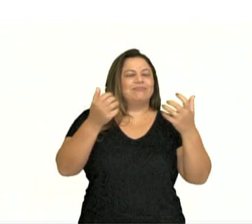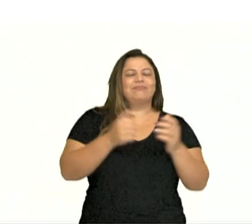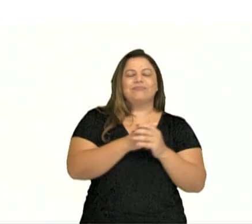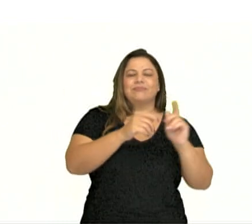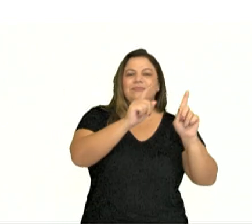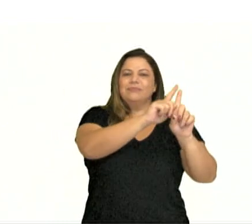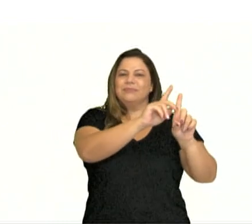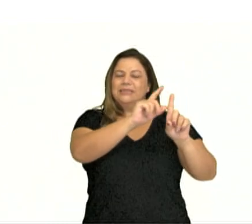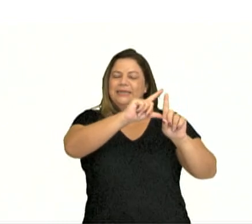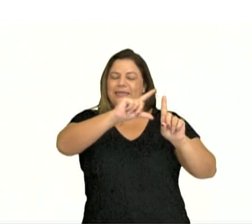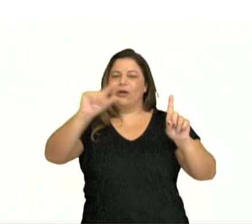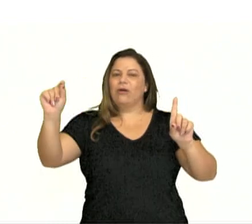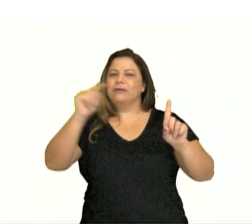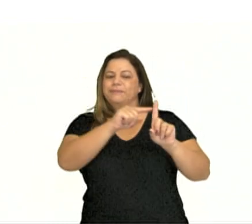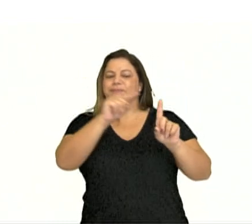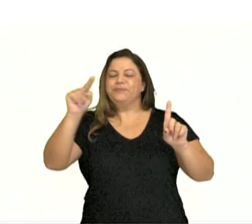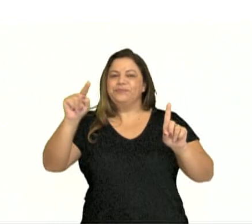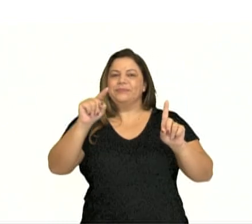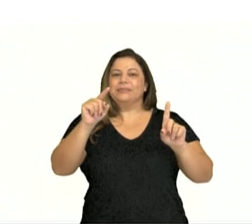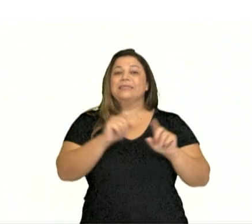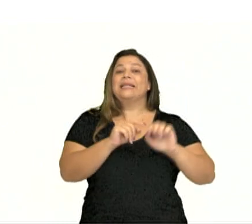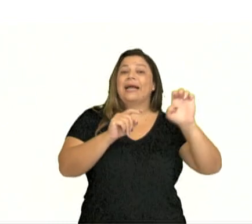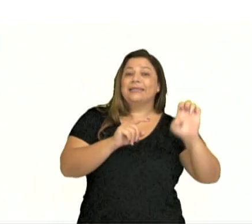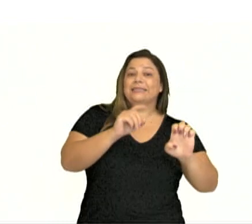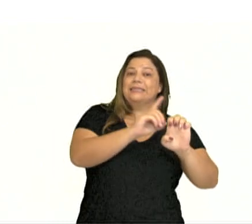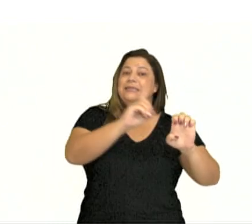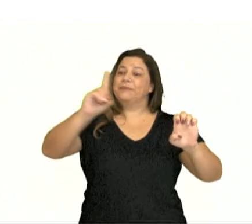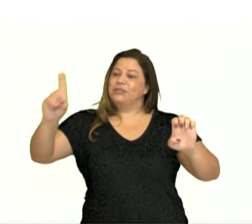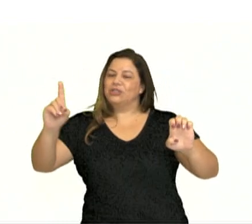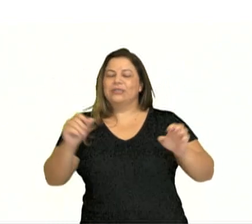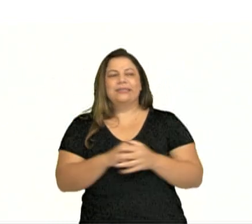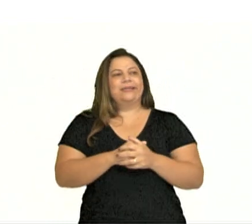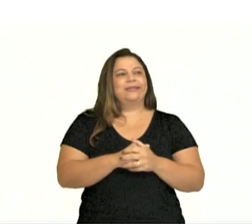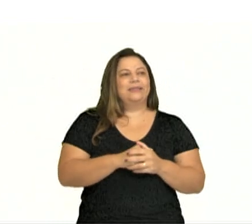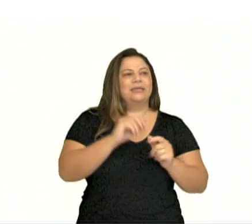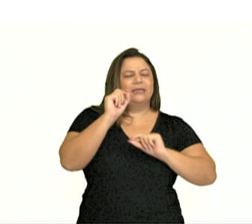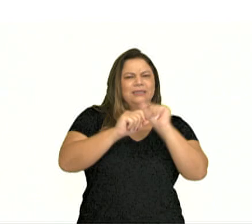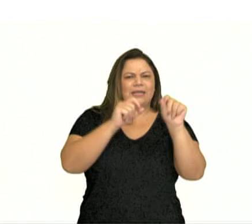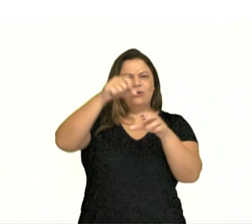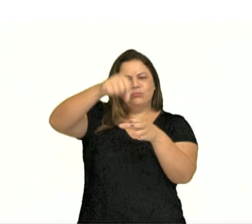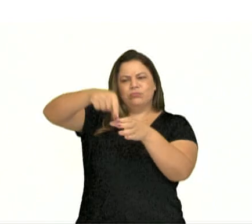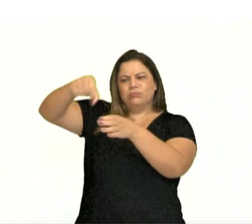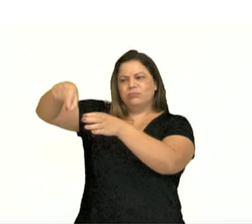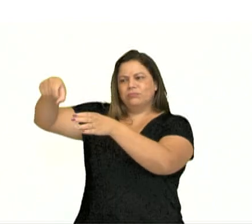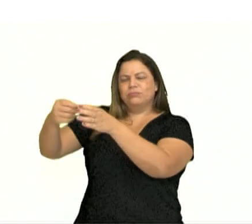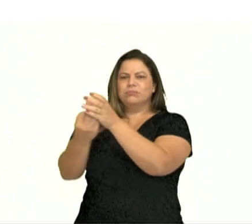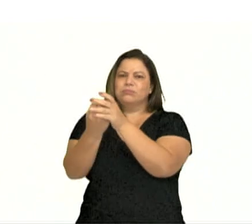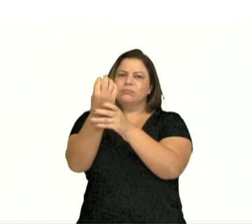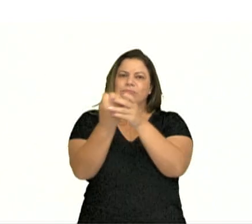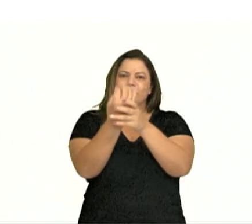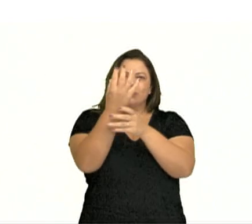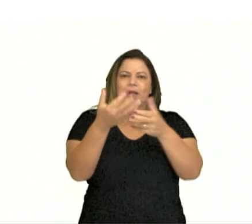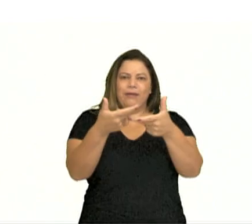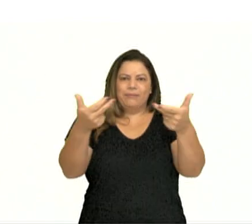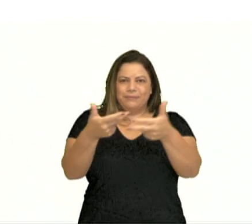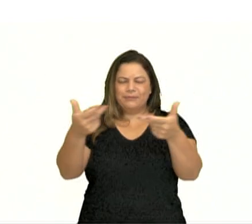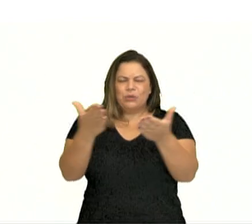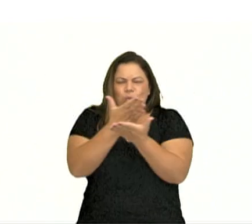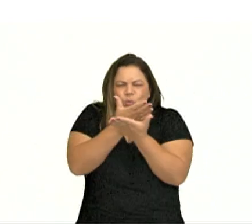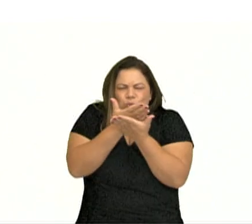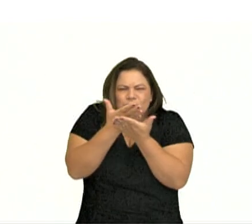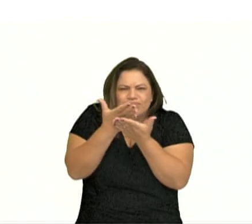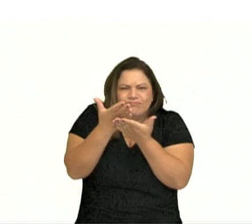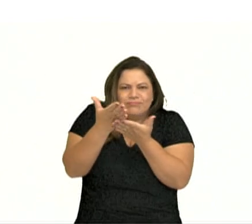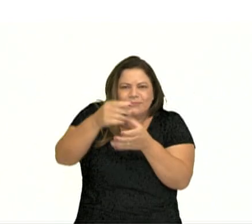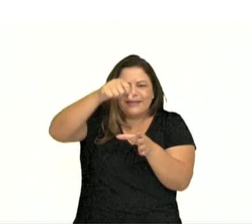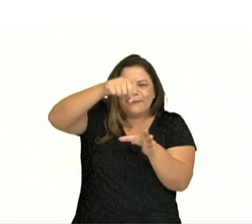para a direita, nós temos provavelmente o quê? A germinação de uma espécie vegetal. A gente está vendo o